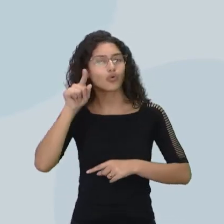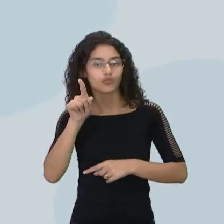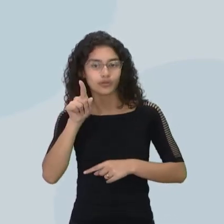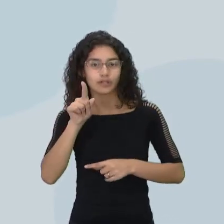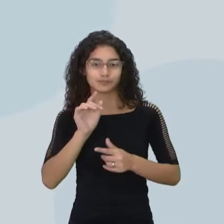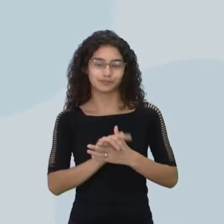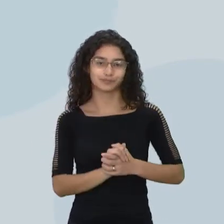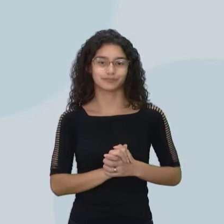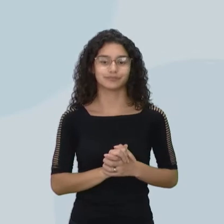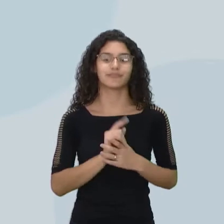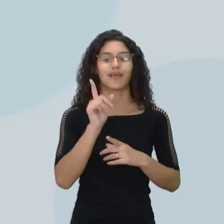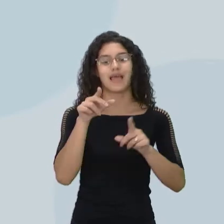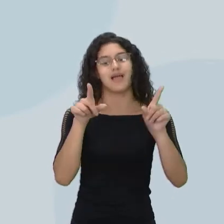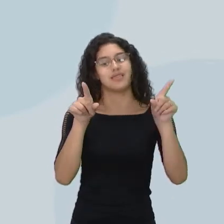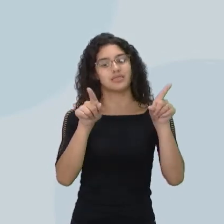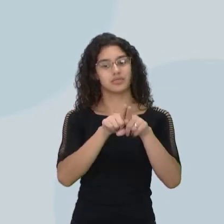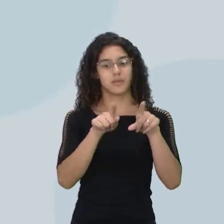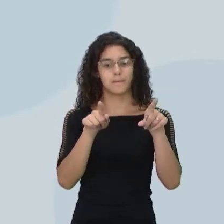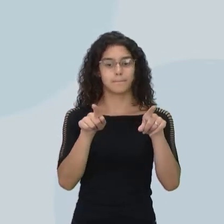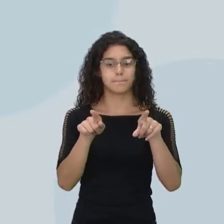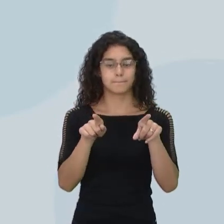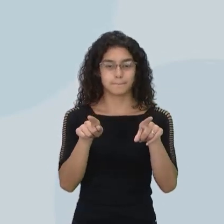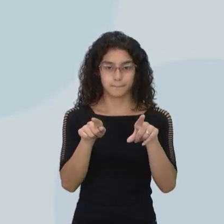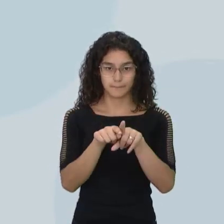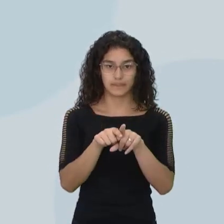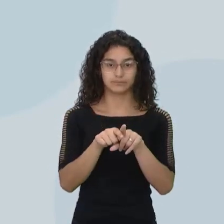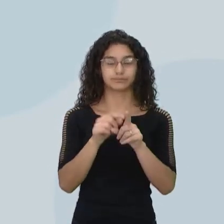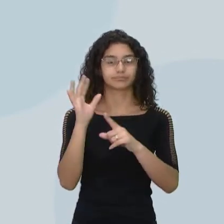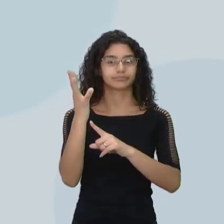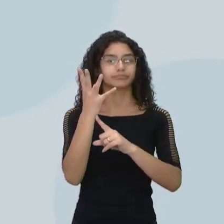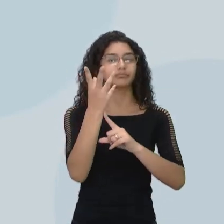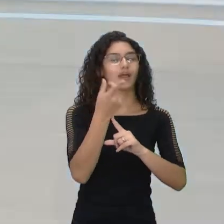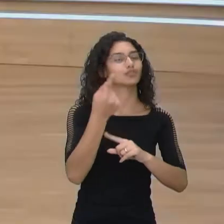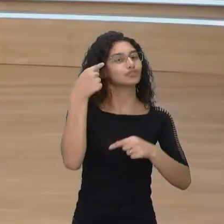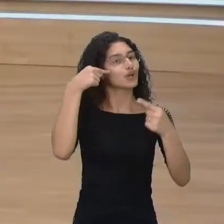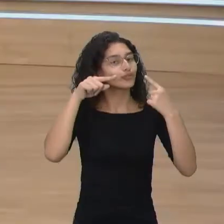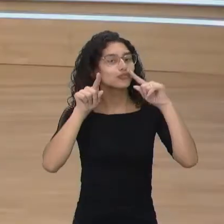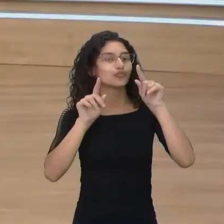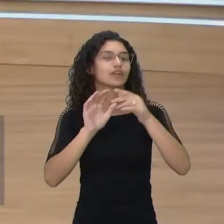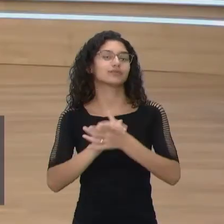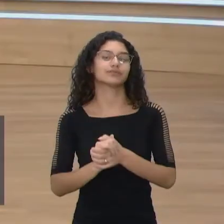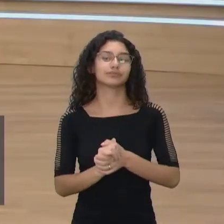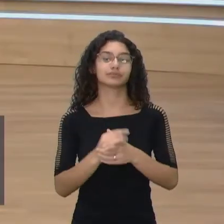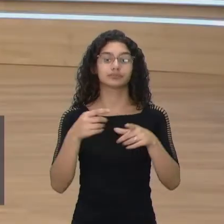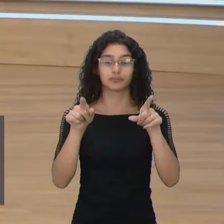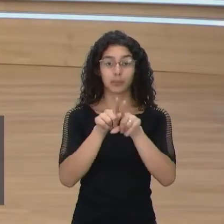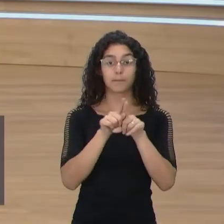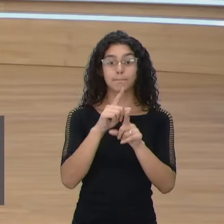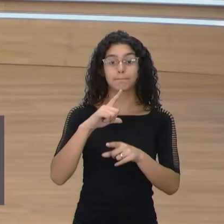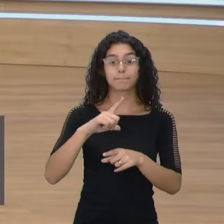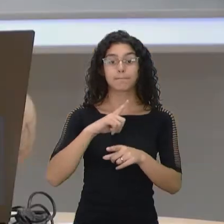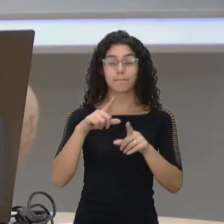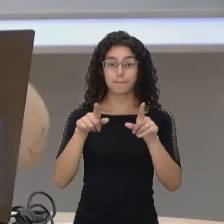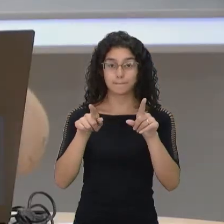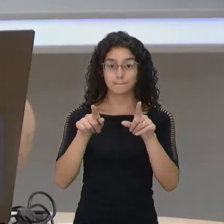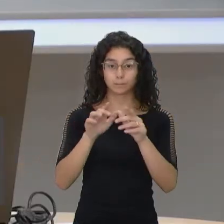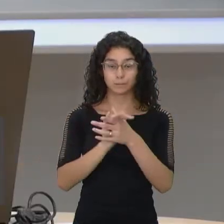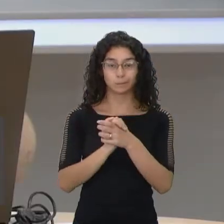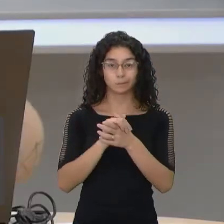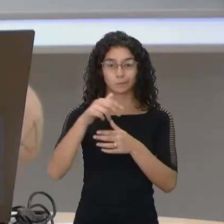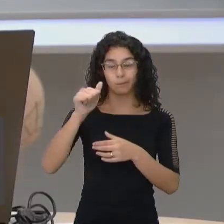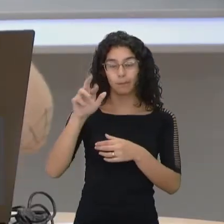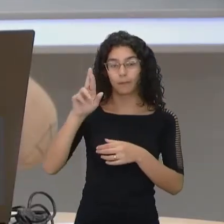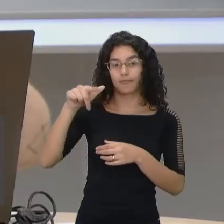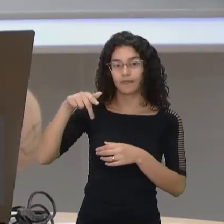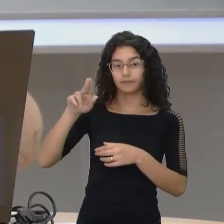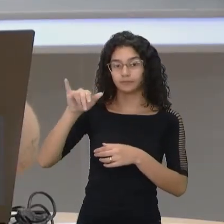o barroco é justamente essa arte das incertezas. É a arte das incertezas, inclusive em termos pictóricos, porque o Arquimedes, do